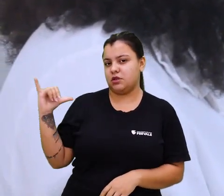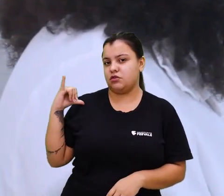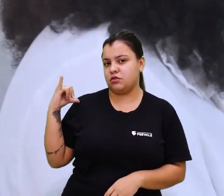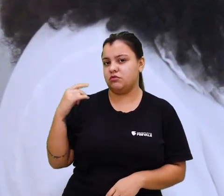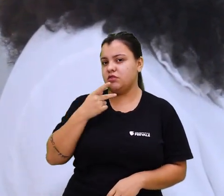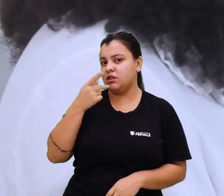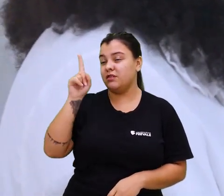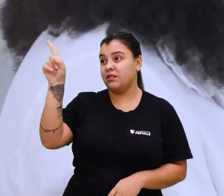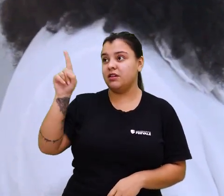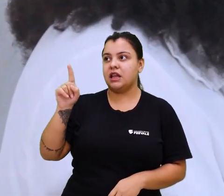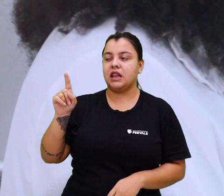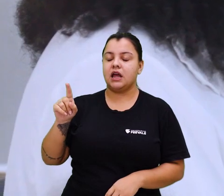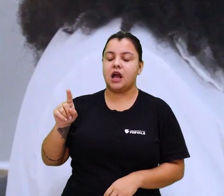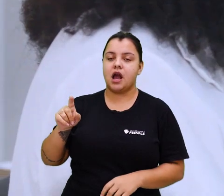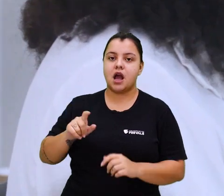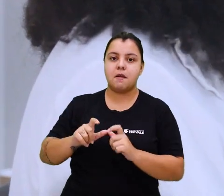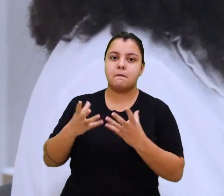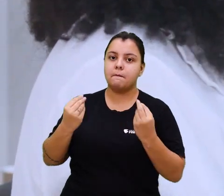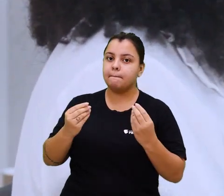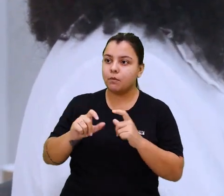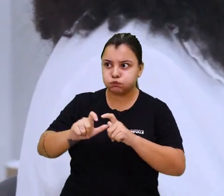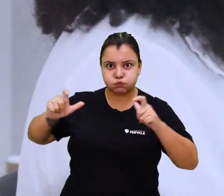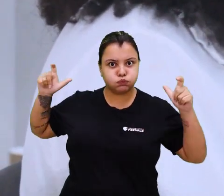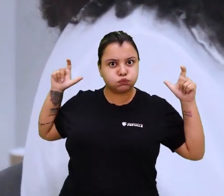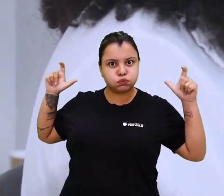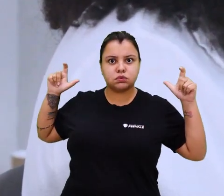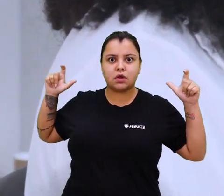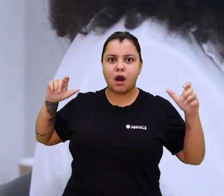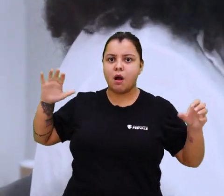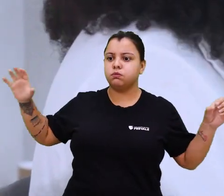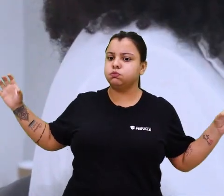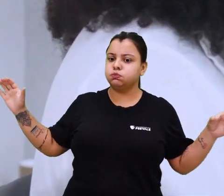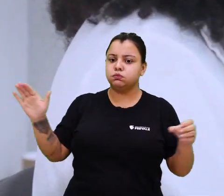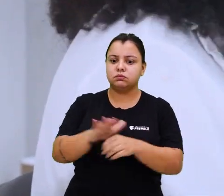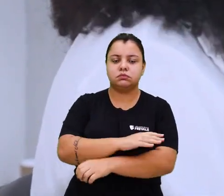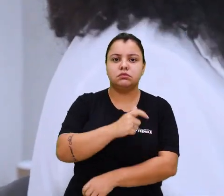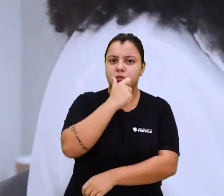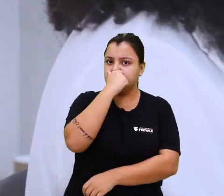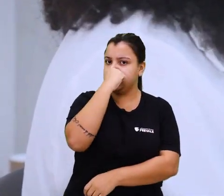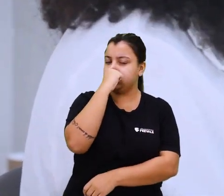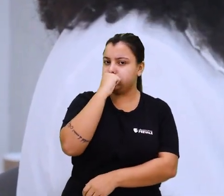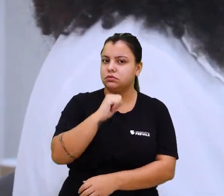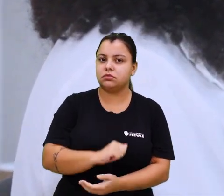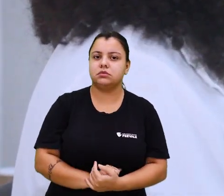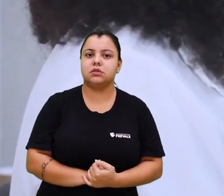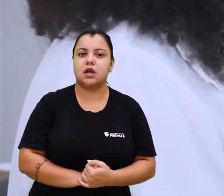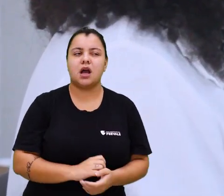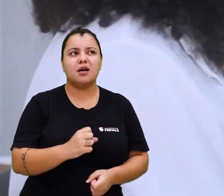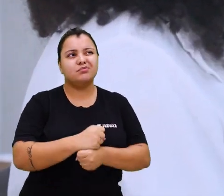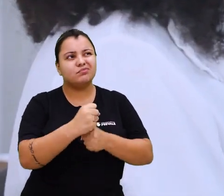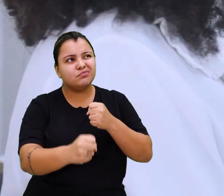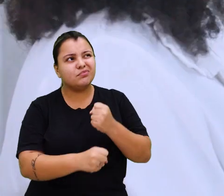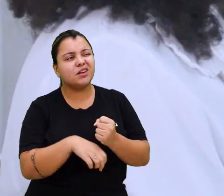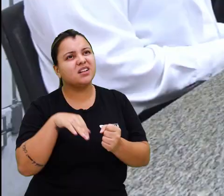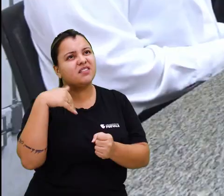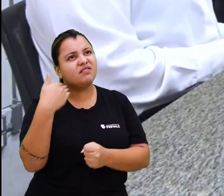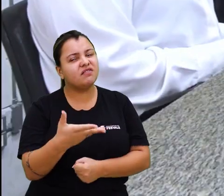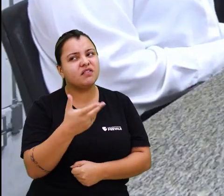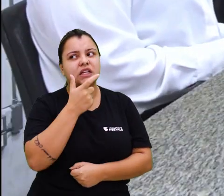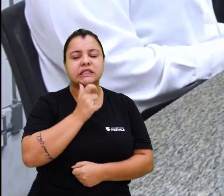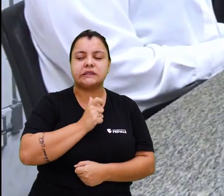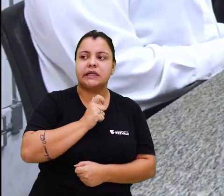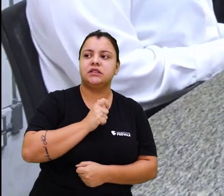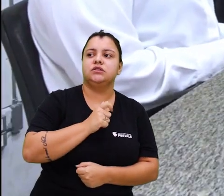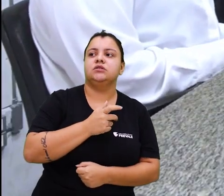no Rio é um evento é muito mais mega então e a gente vai chegar lá é com certeza acho que pro ano que vem o pessoal já das